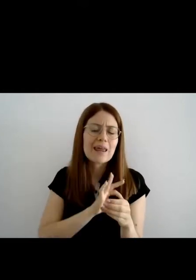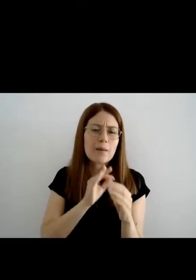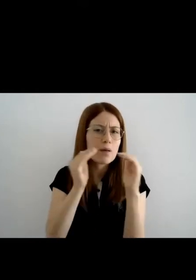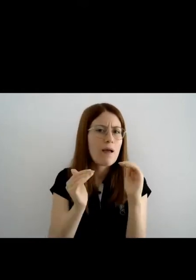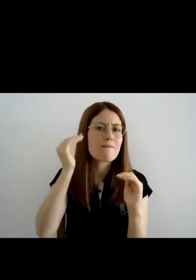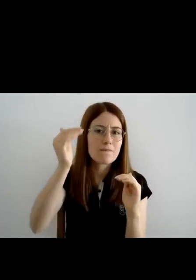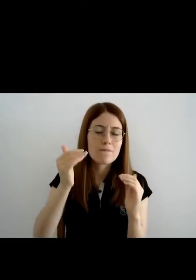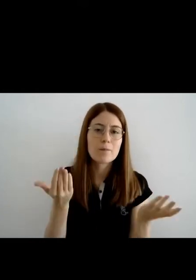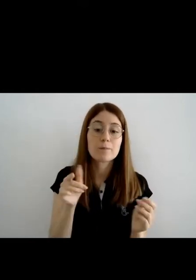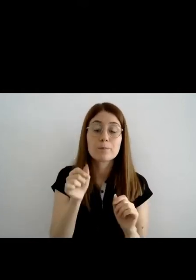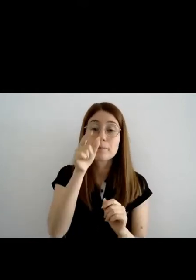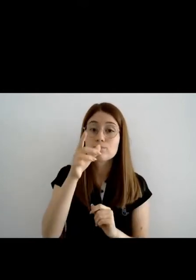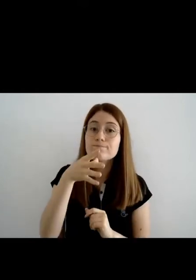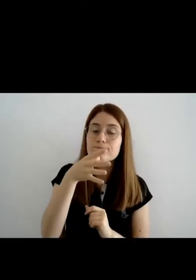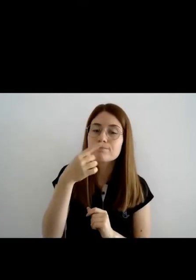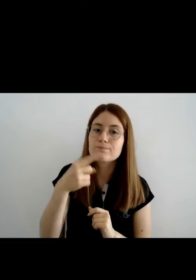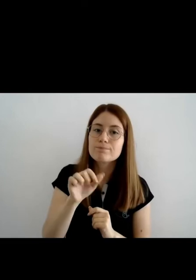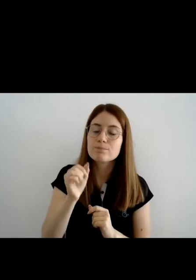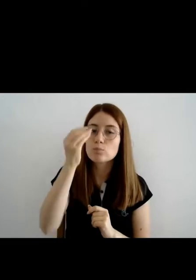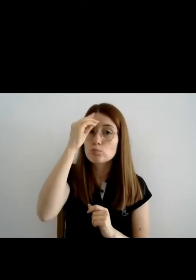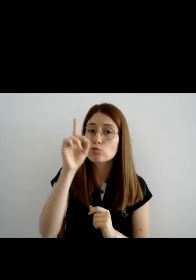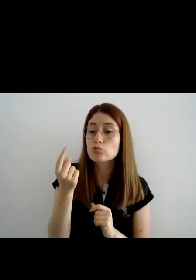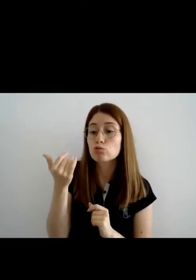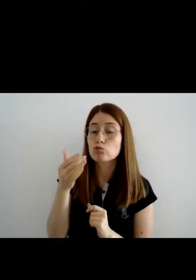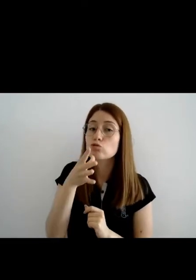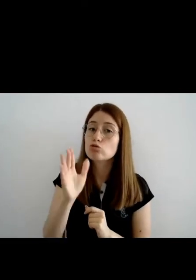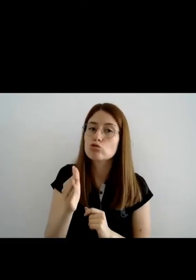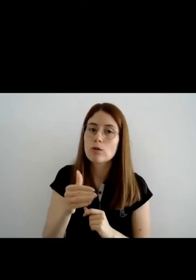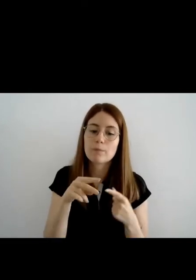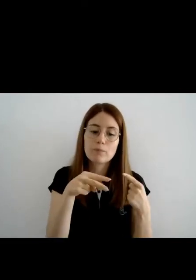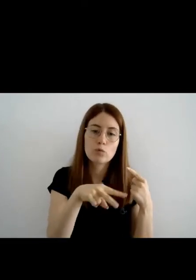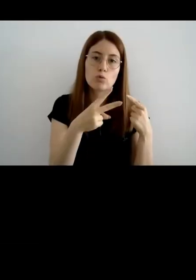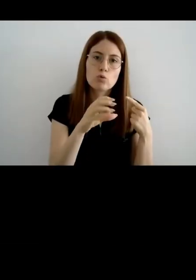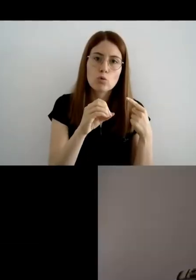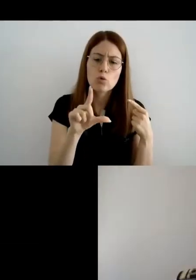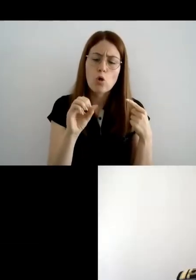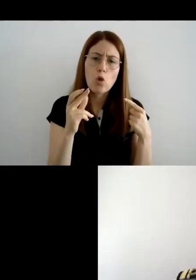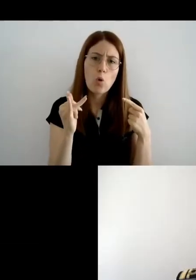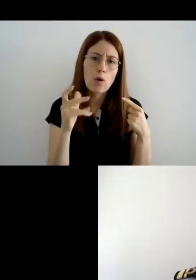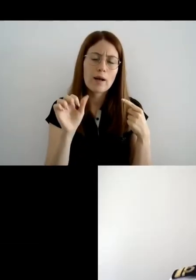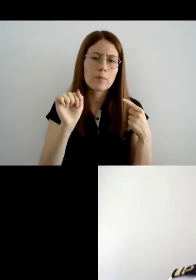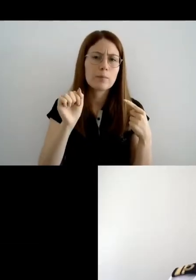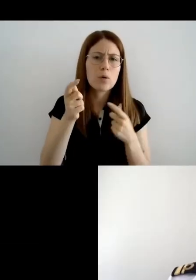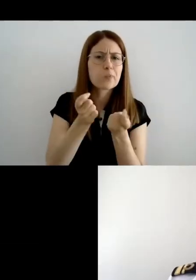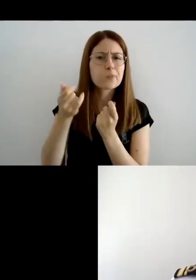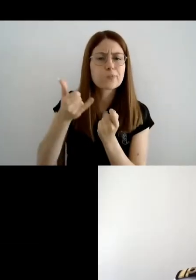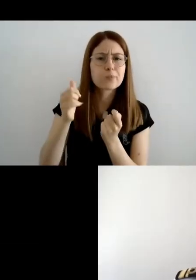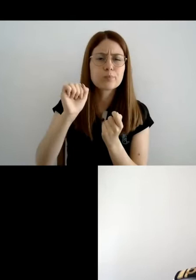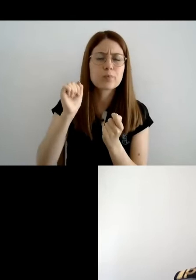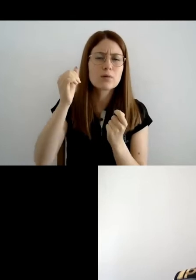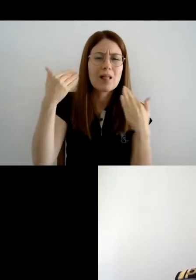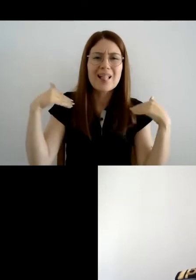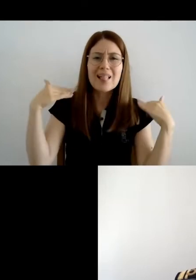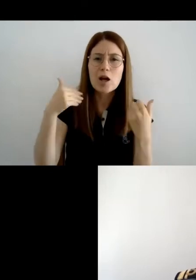de oradores temos connosco, como a professora já identificou, Nuno Loureiro, subcoordenador da licenciatura de treino desportivo